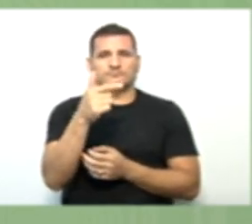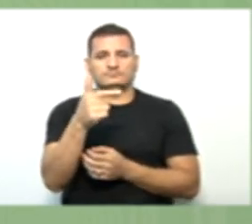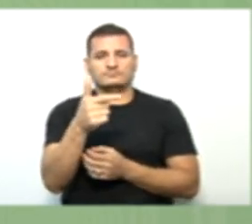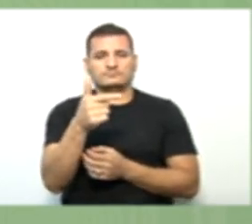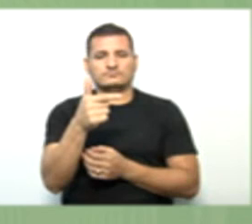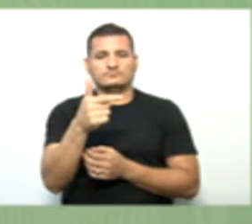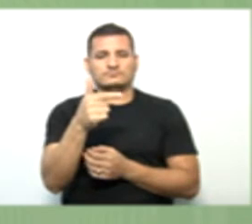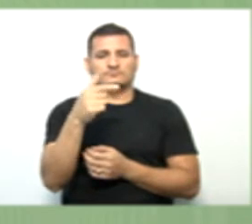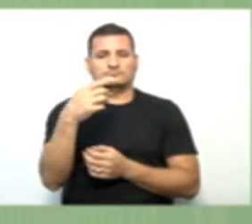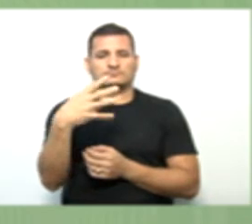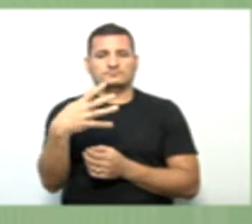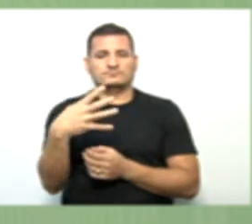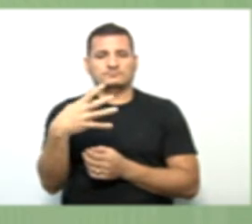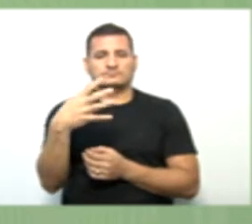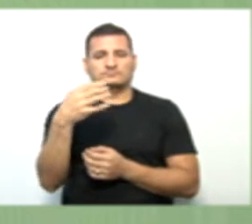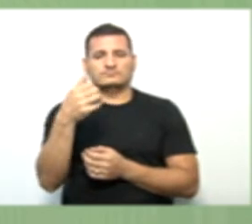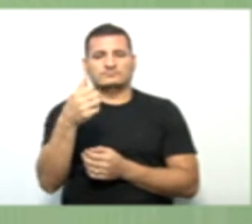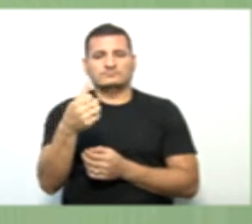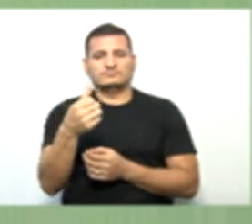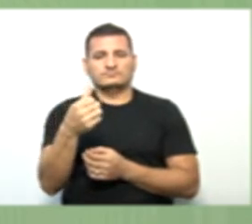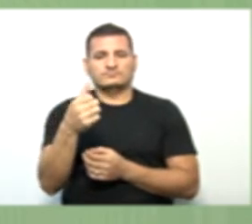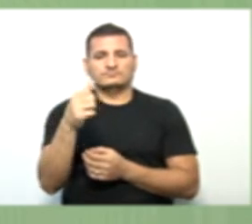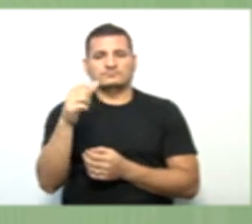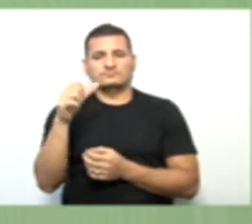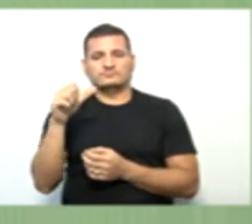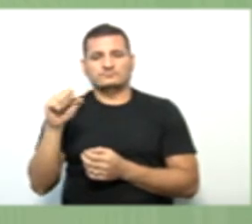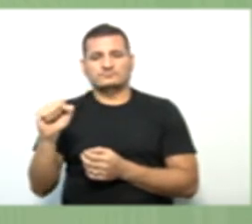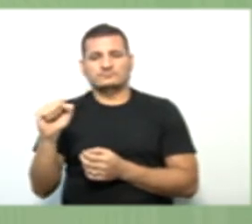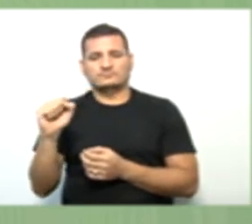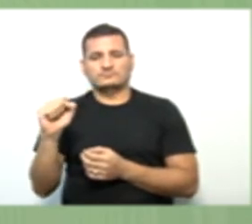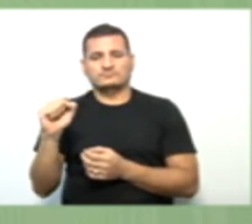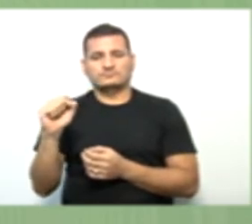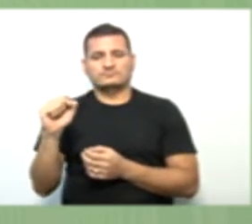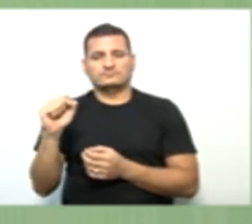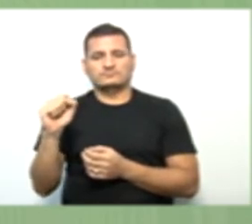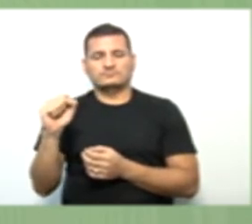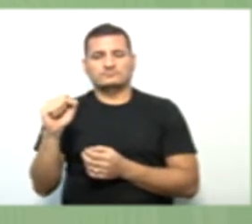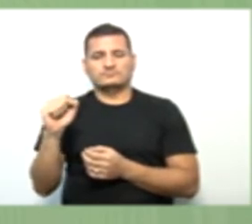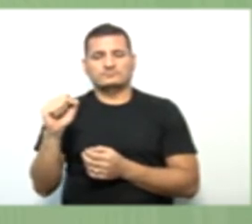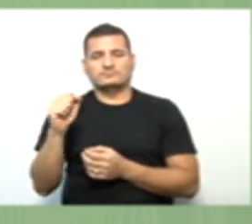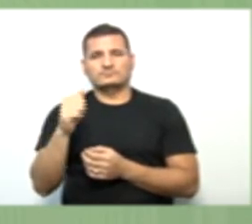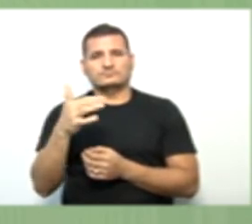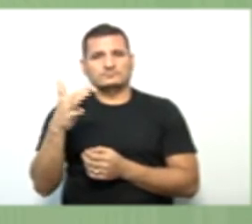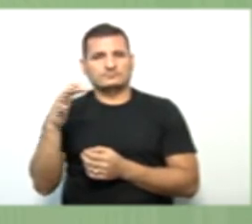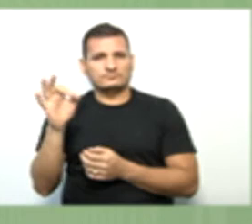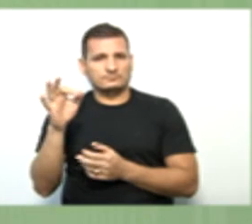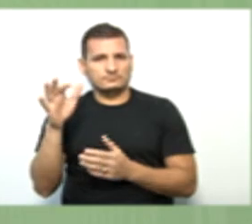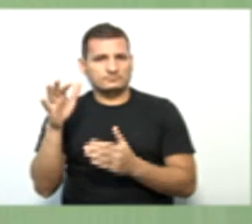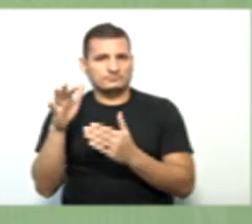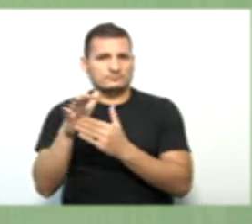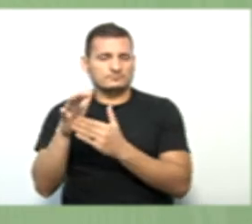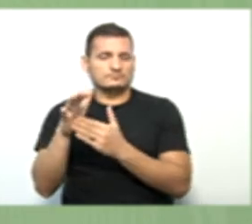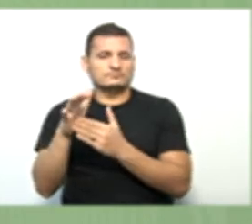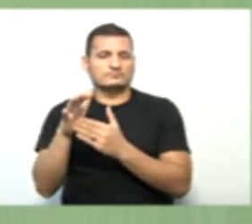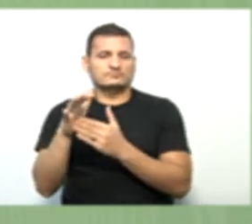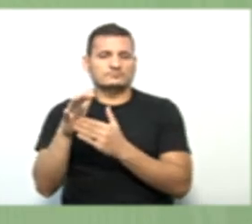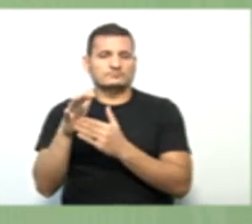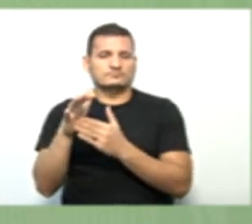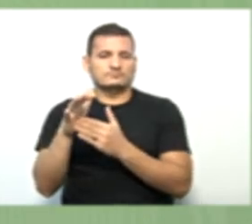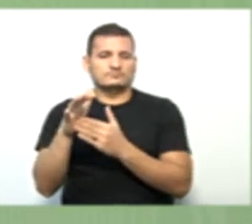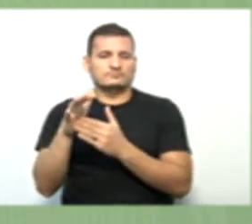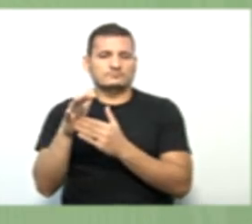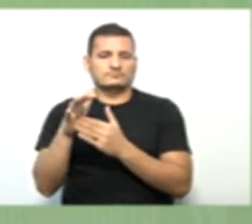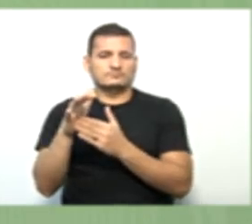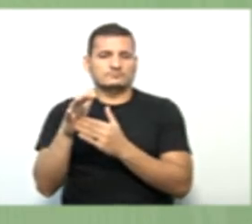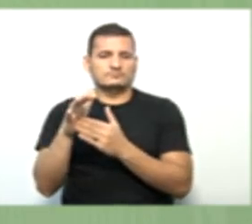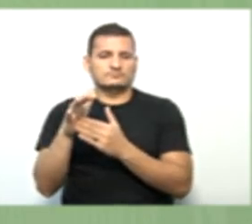2, 4, 6 e 8. Aí o 10 é o limite superior e não entra.